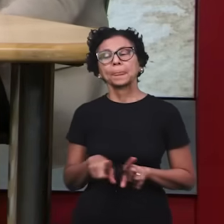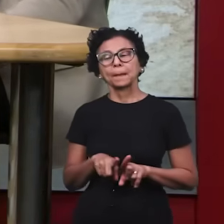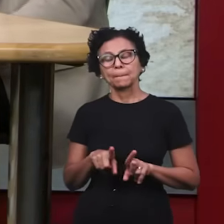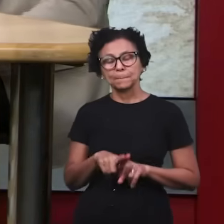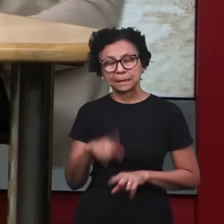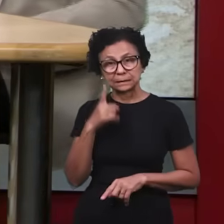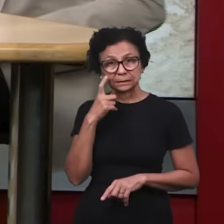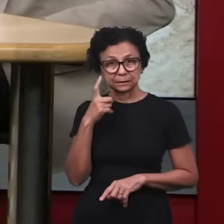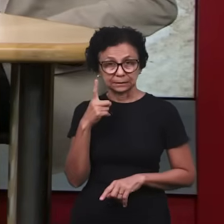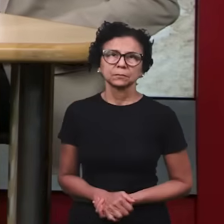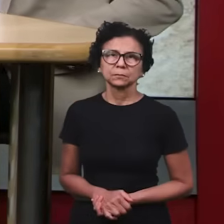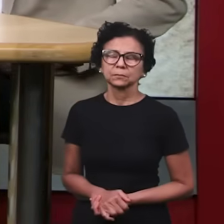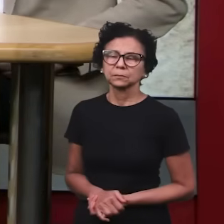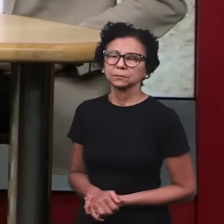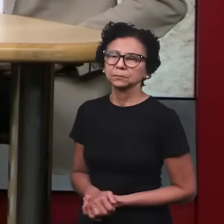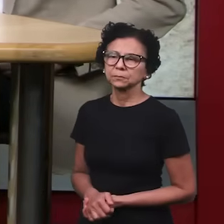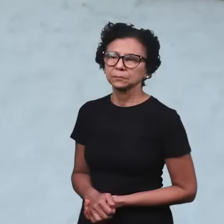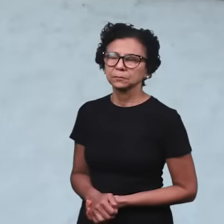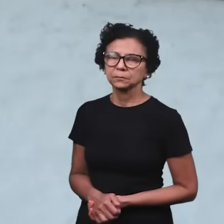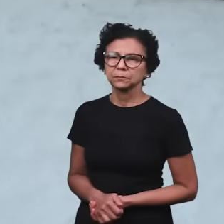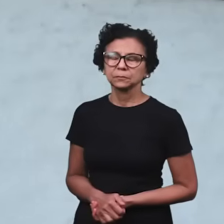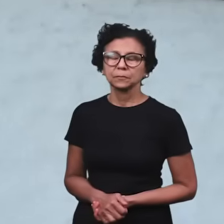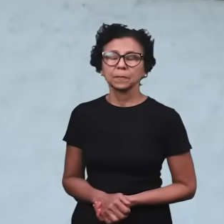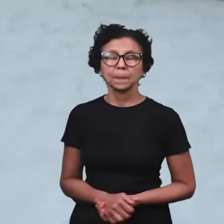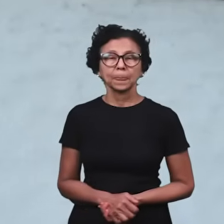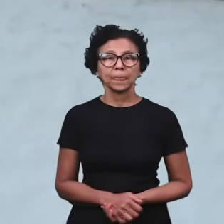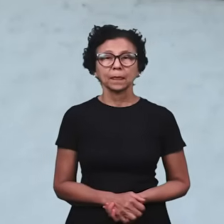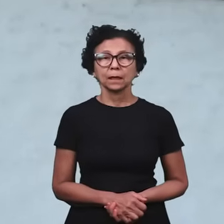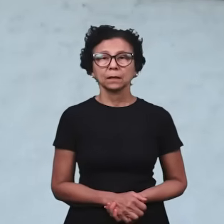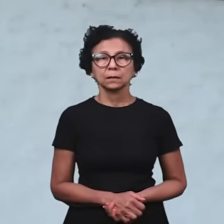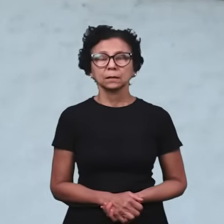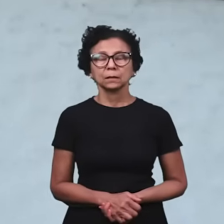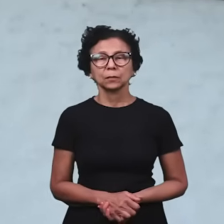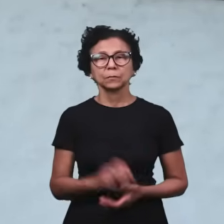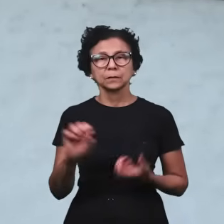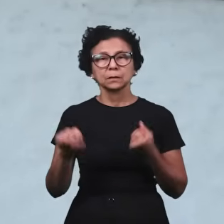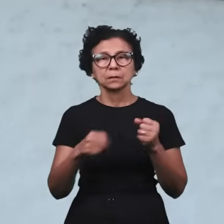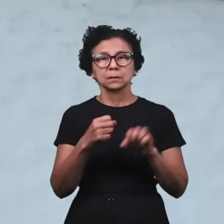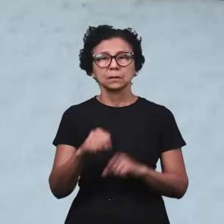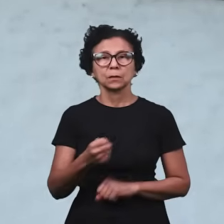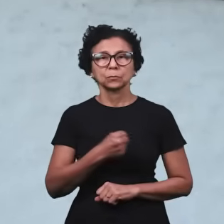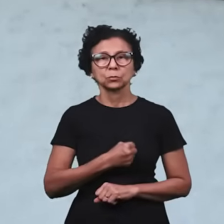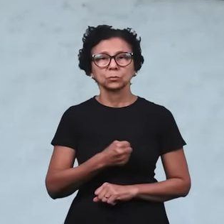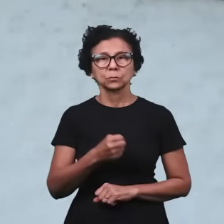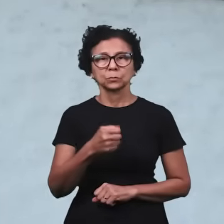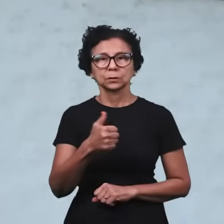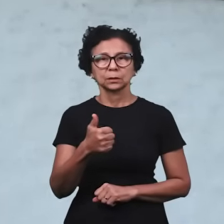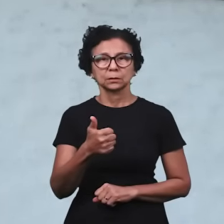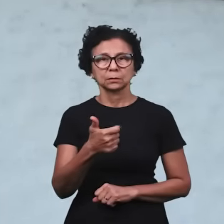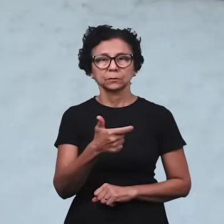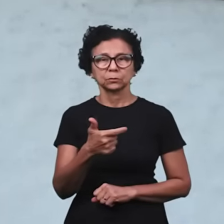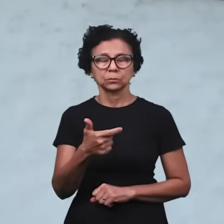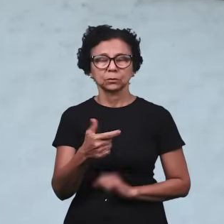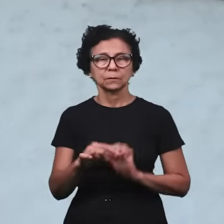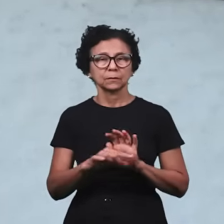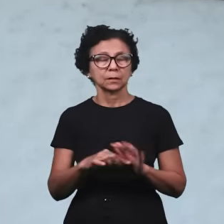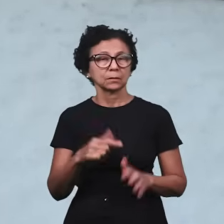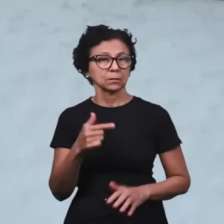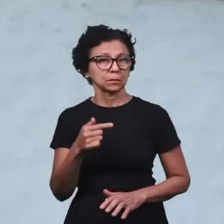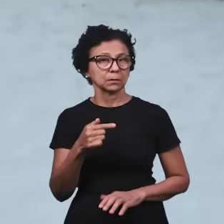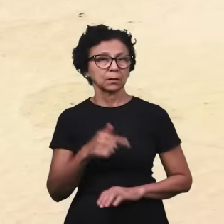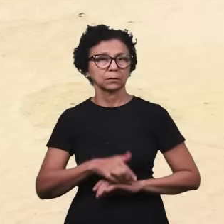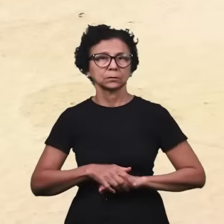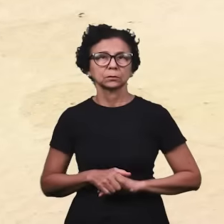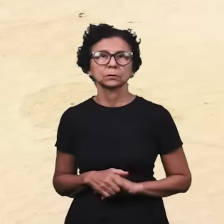ponto aqui que é importante mencionar. Há um salmo, o salmo de número 122, verso 7, que diz